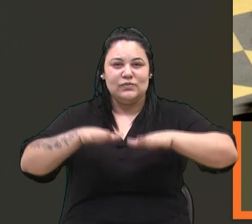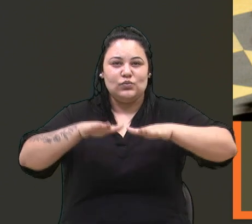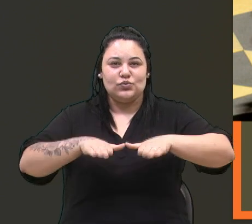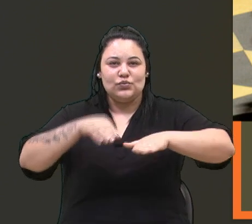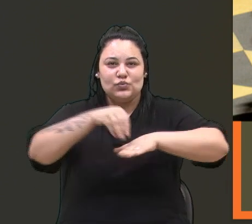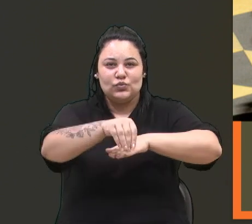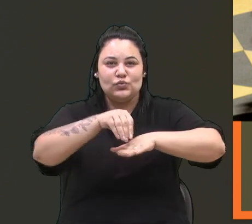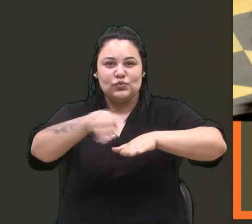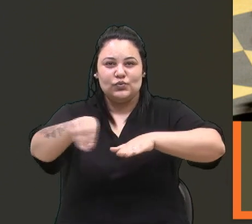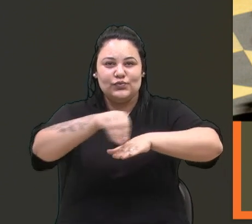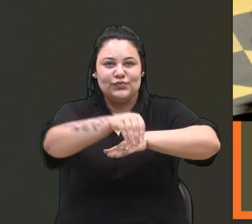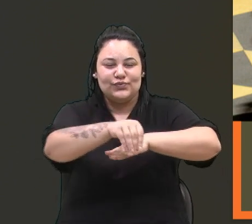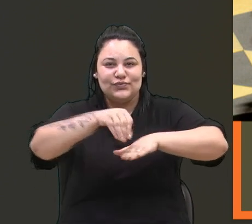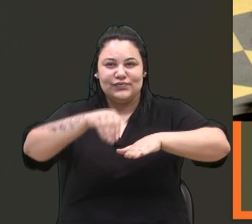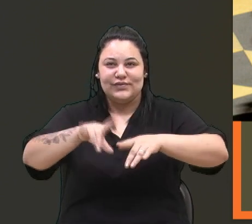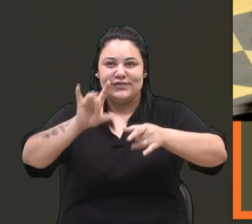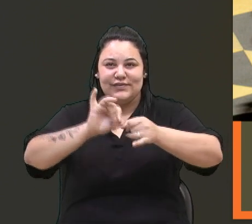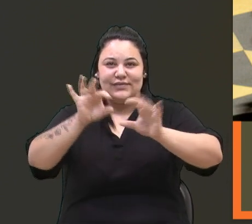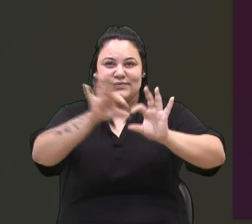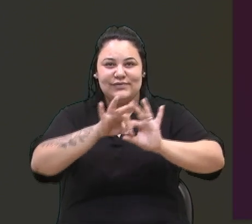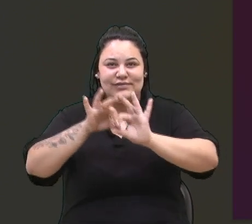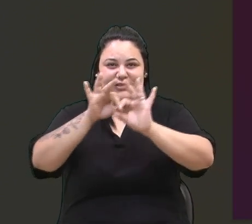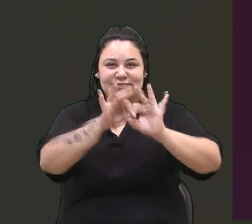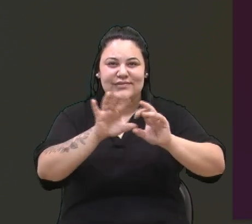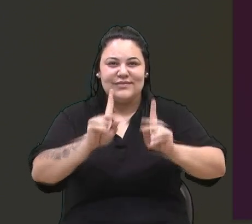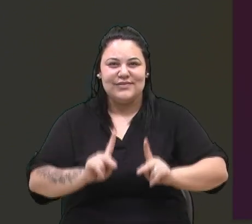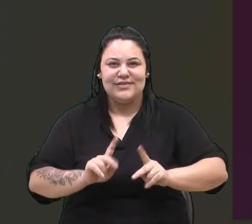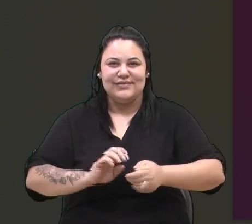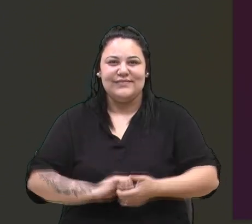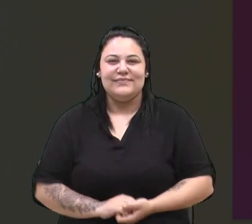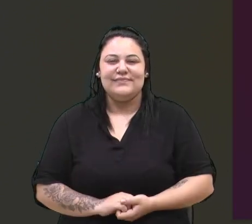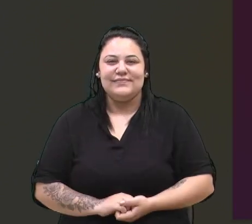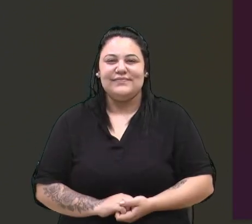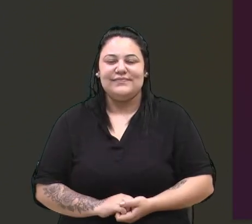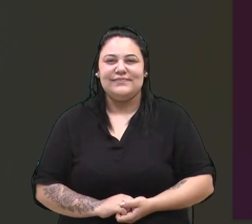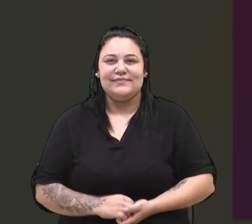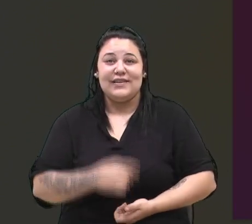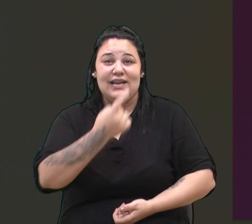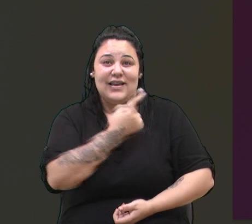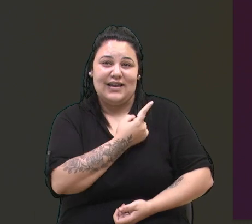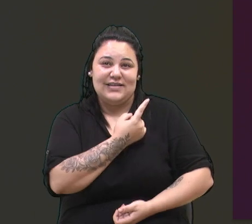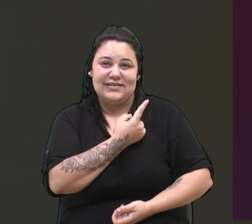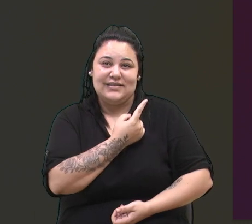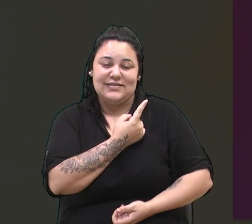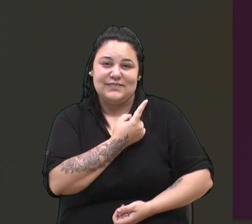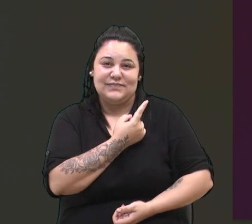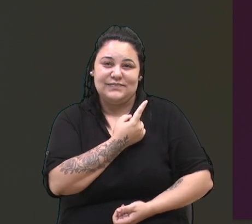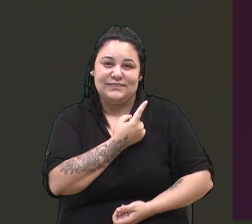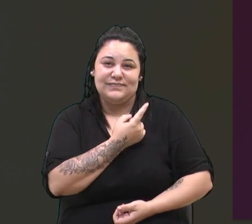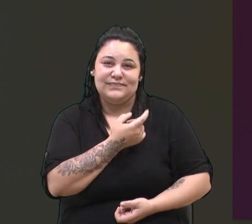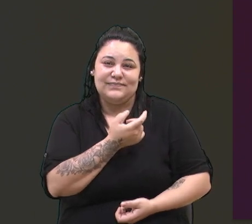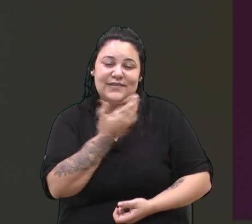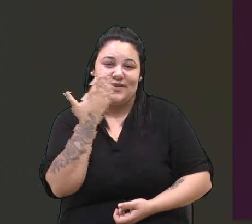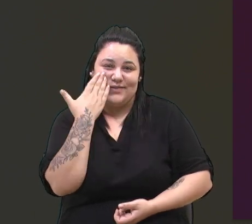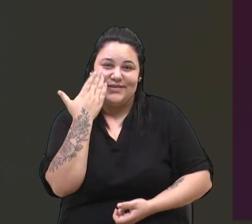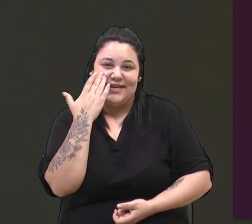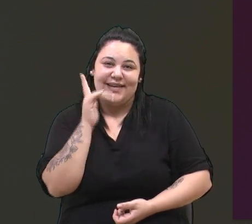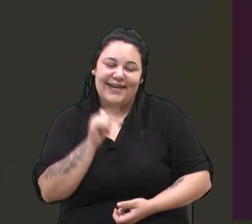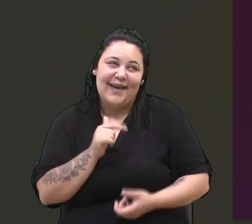promove a integração entre as pessoas. Essa é uma pequena intervenção, mas eu acredito que